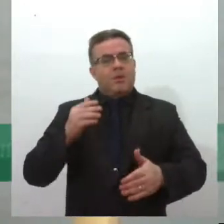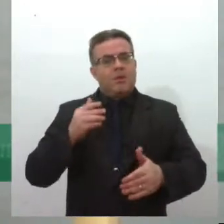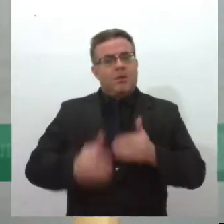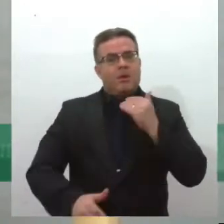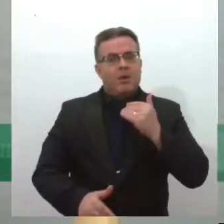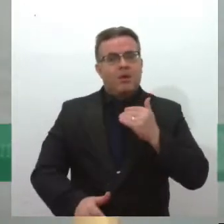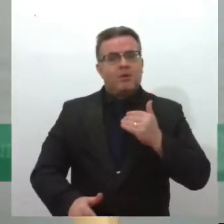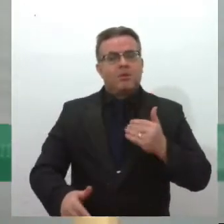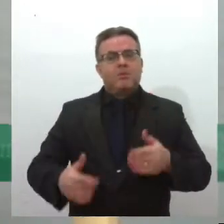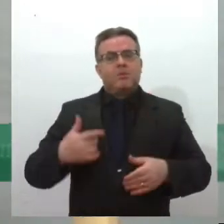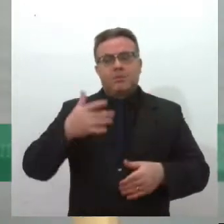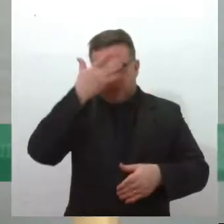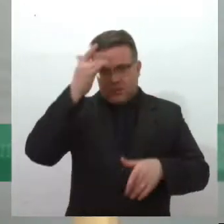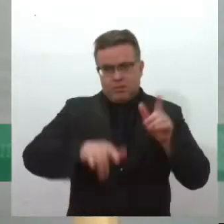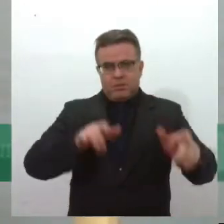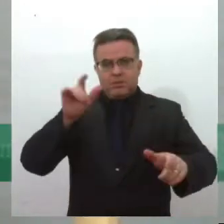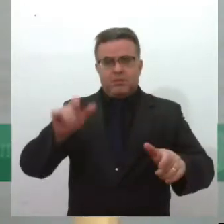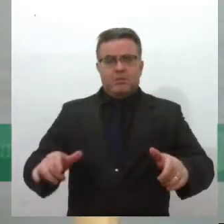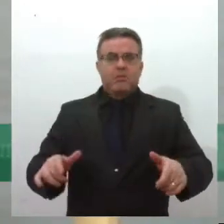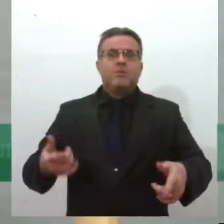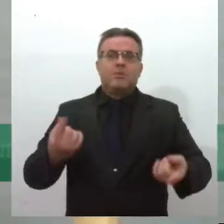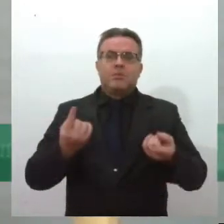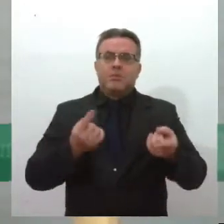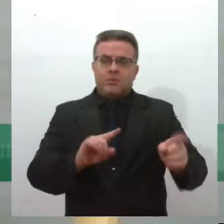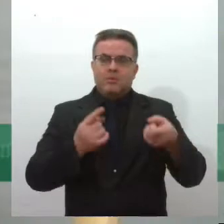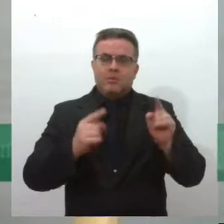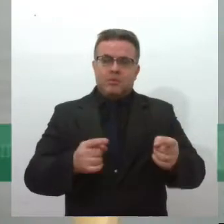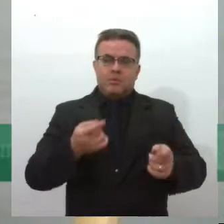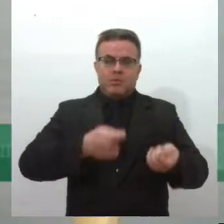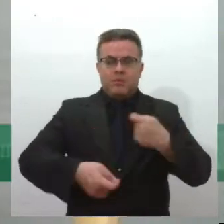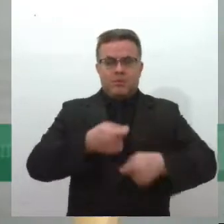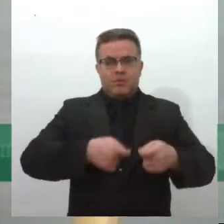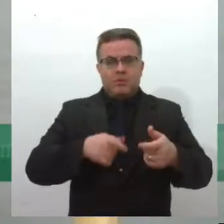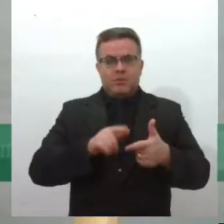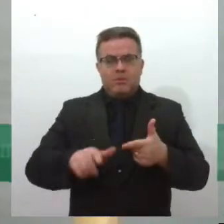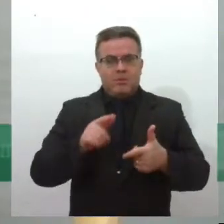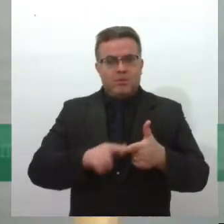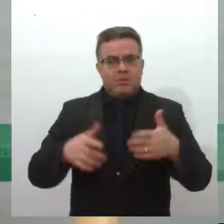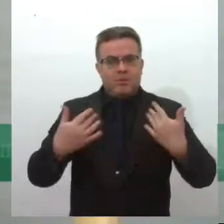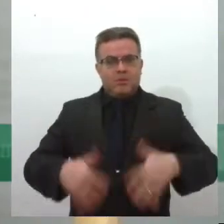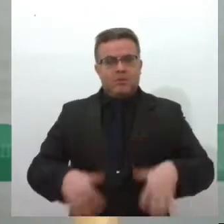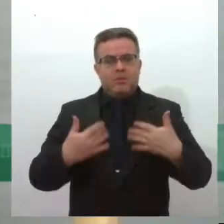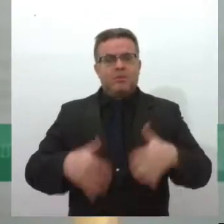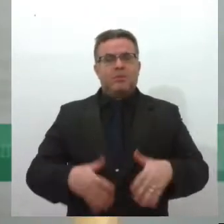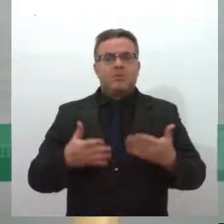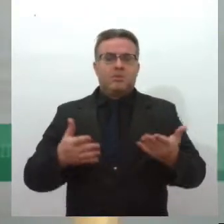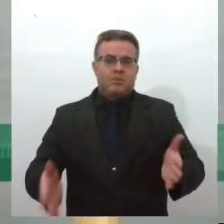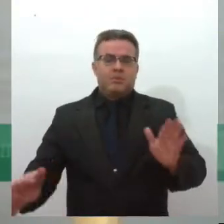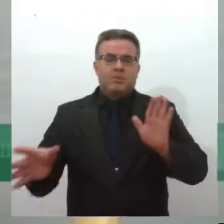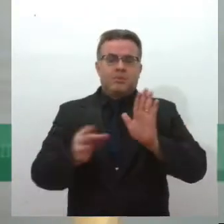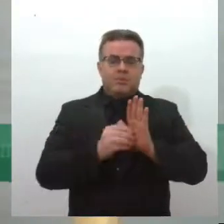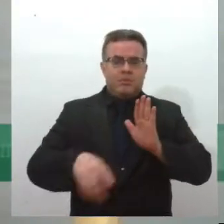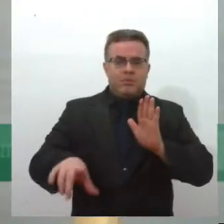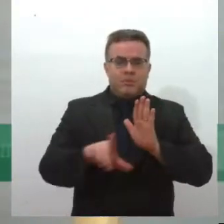outros envolvidos que cause danos à administração pública e estão previstas na Lei de